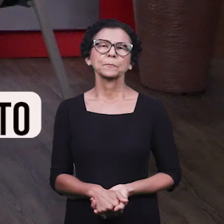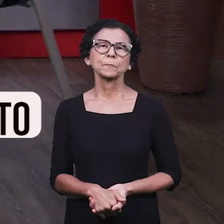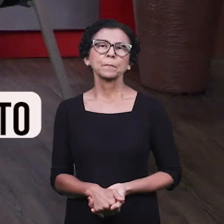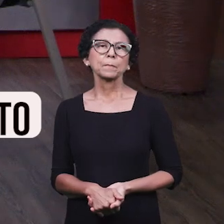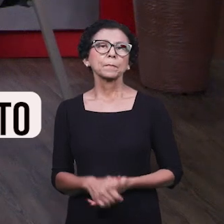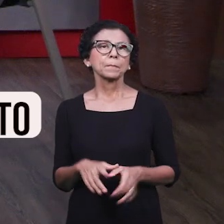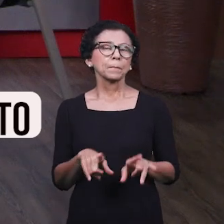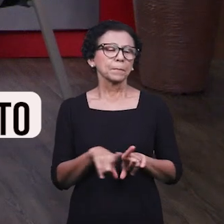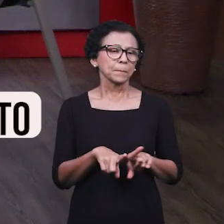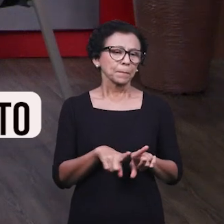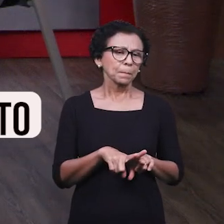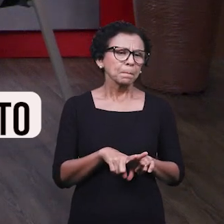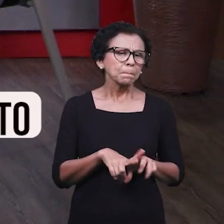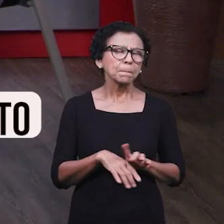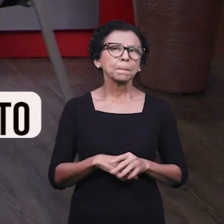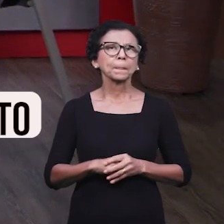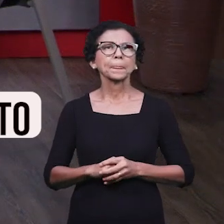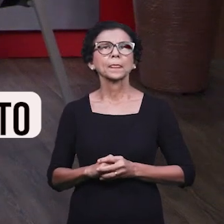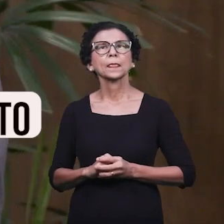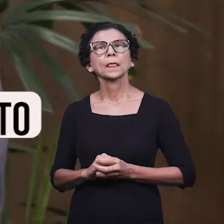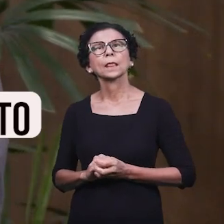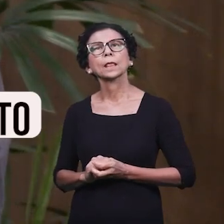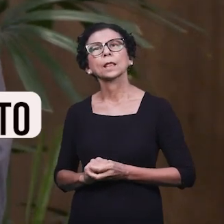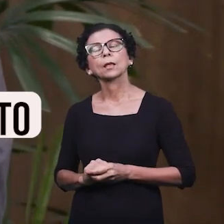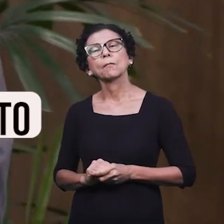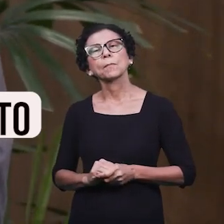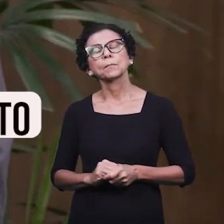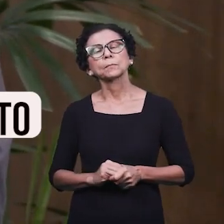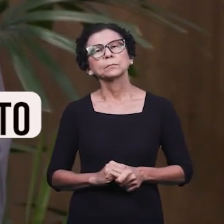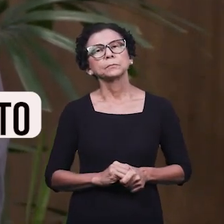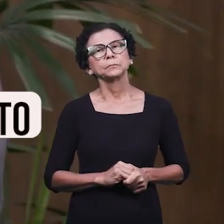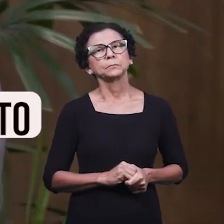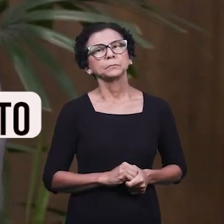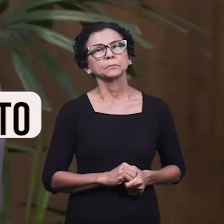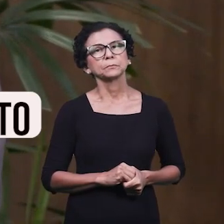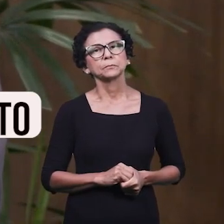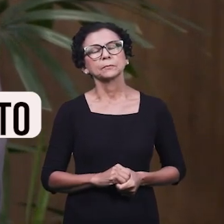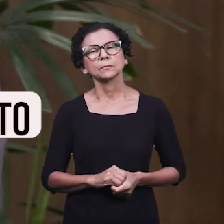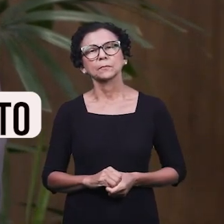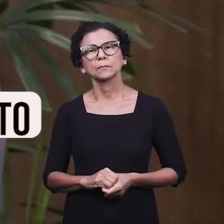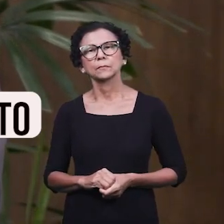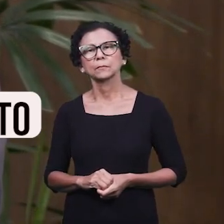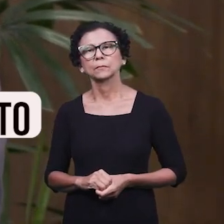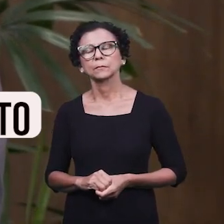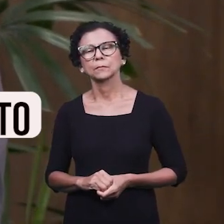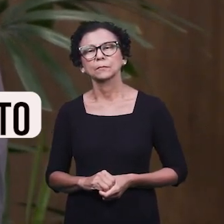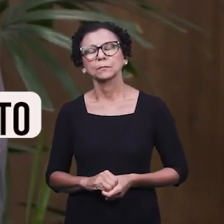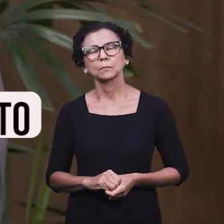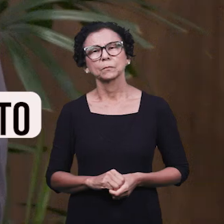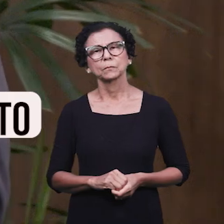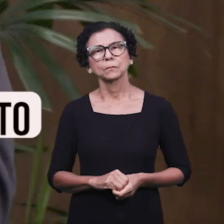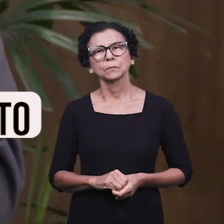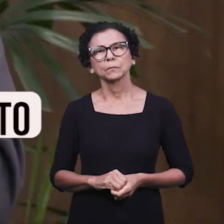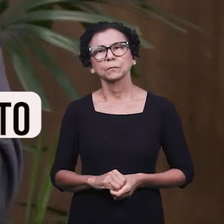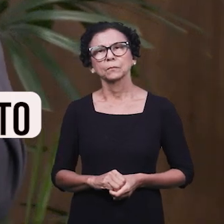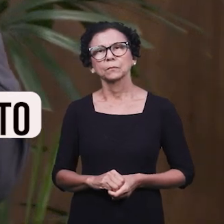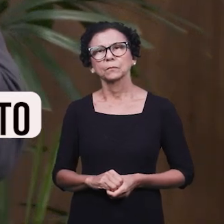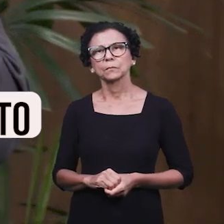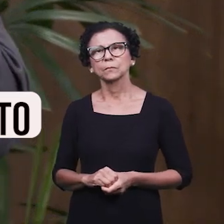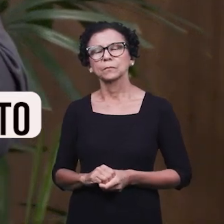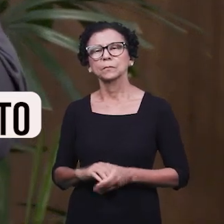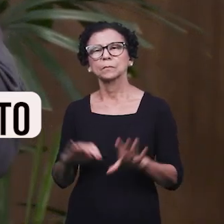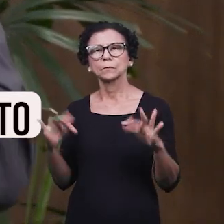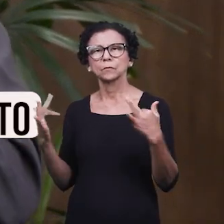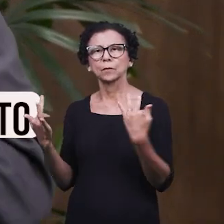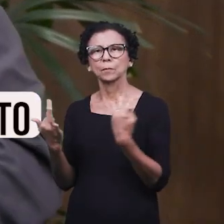Outra coisa é o seguinte, né? Que conselhos nós podemos deixar aos pais sobre